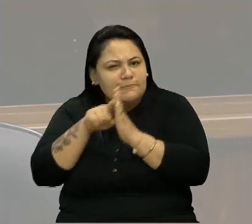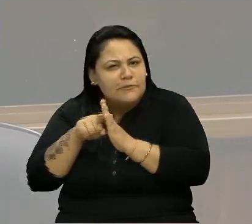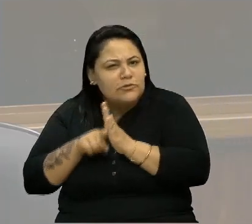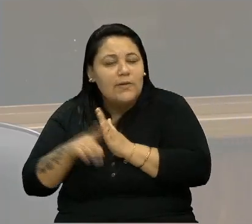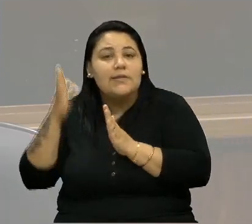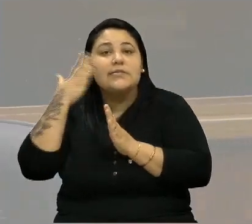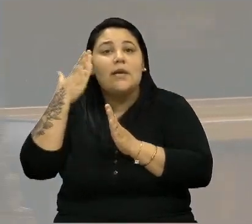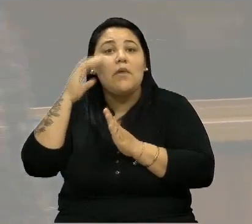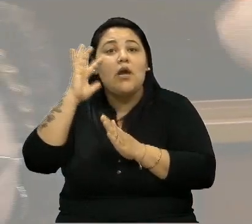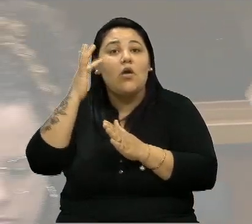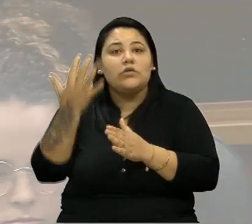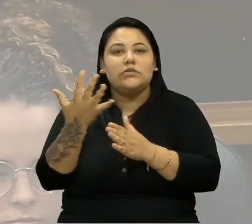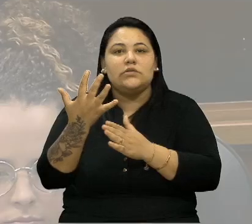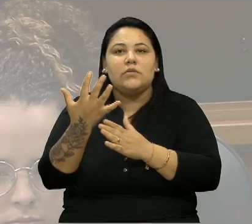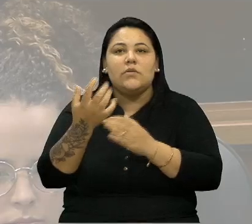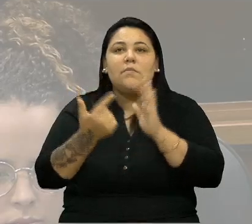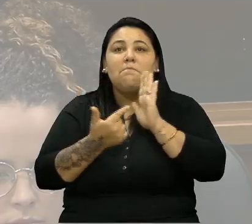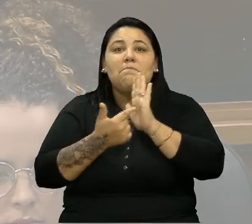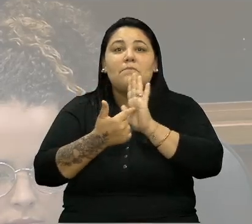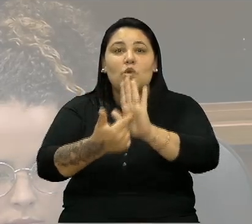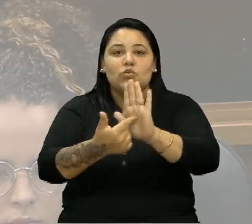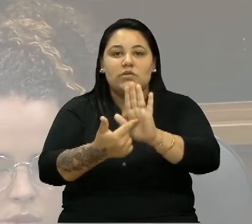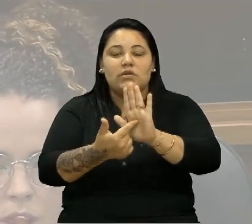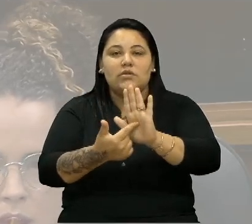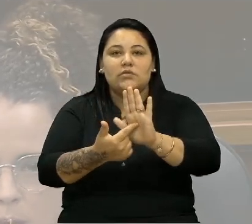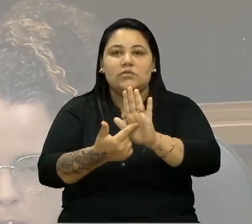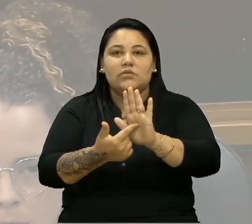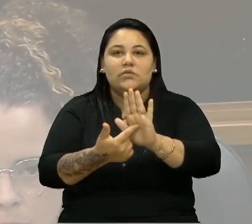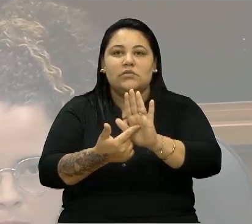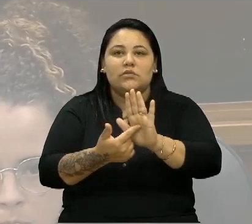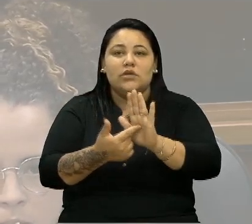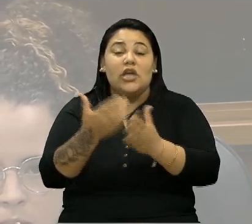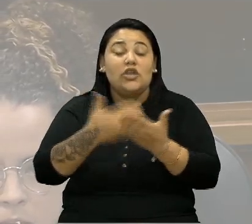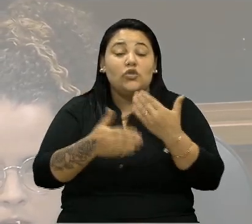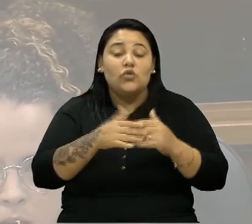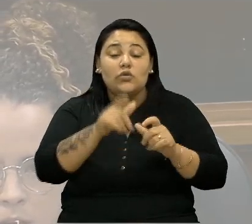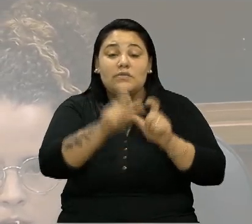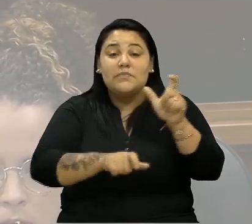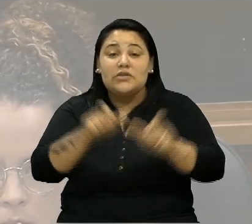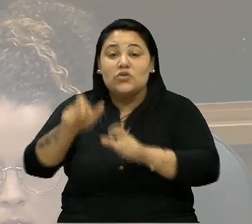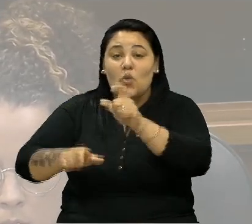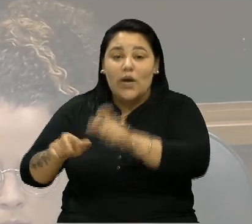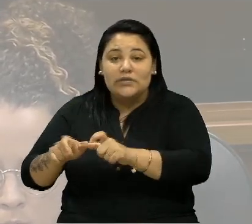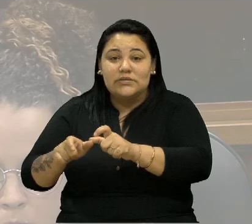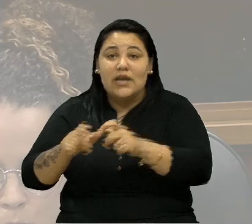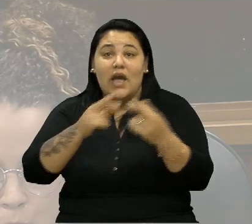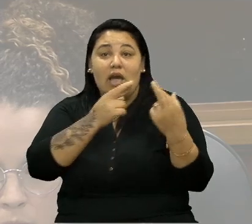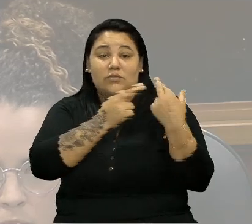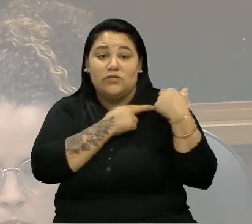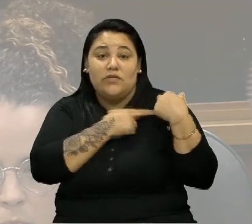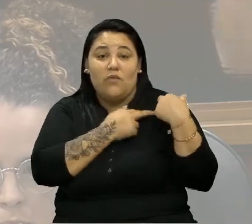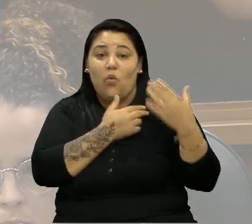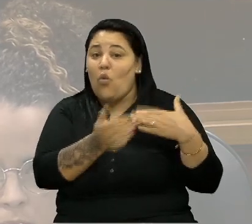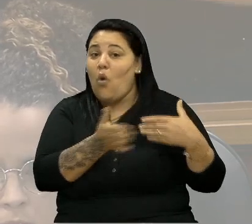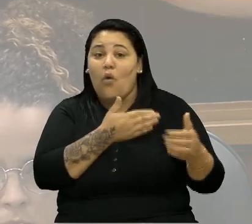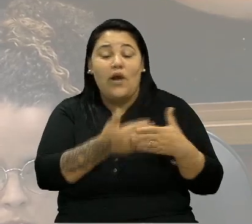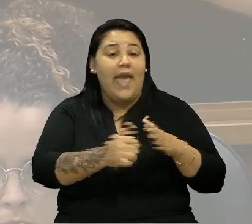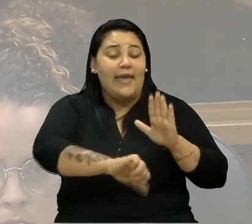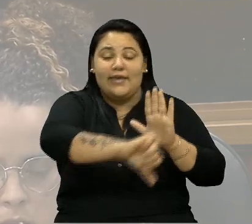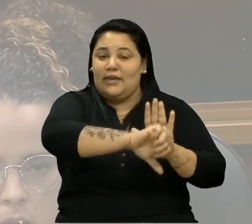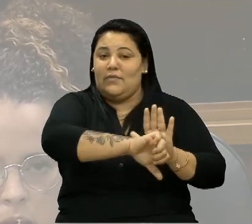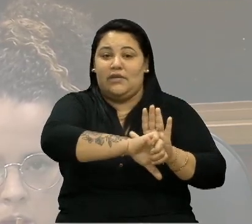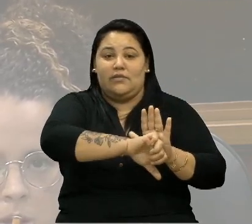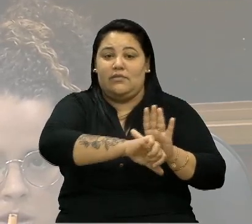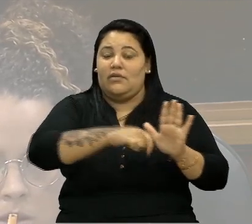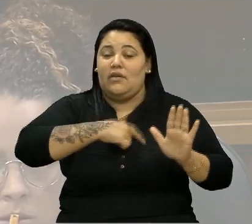investigar, para elucidar e os responsáveis contra qualquer atentado. Contra qualquer atentado. Eu não acho